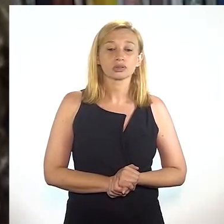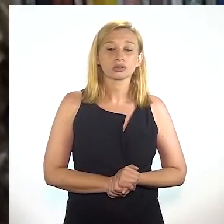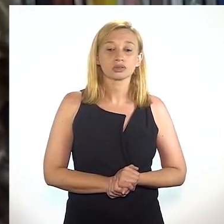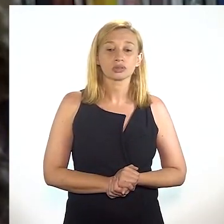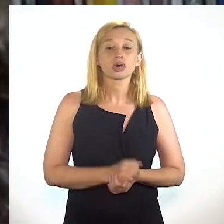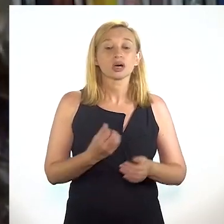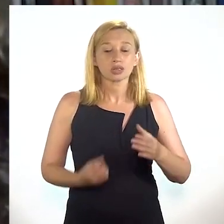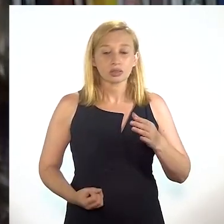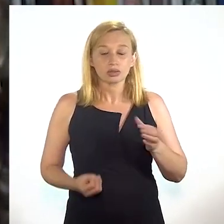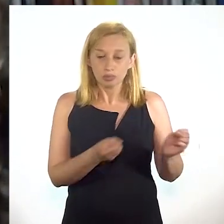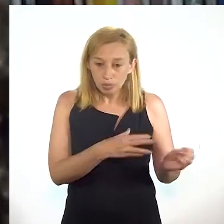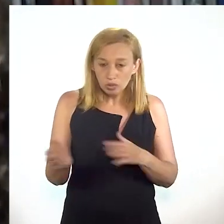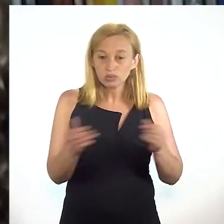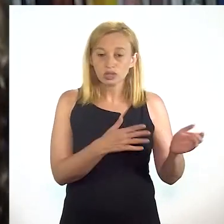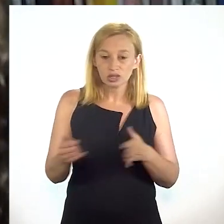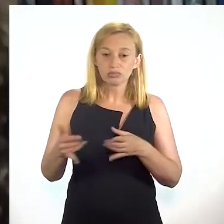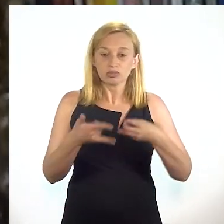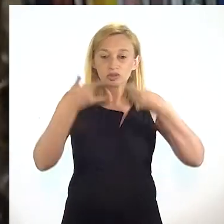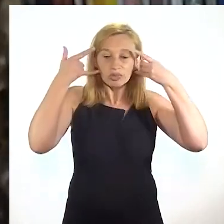mobilização para